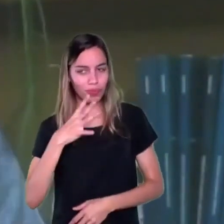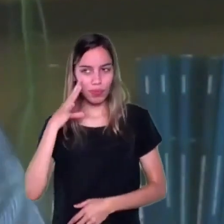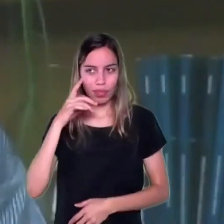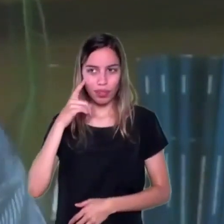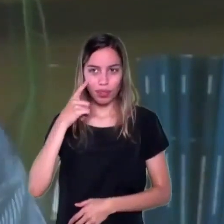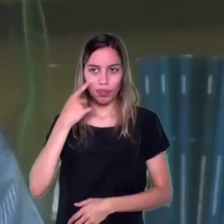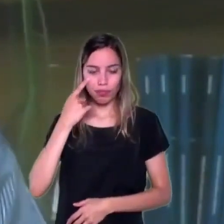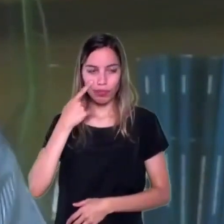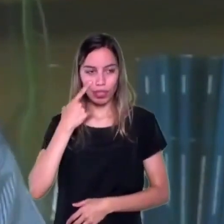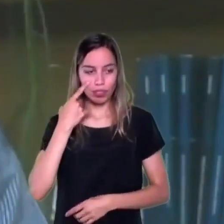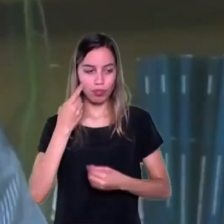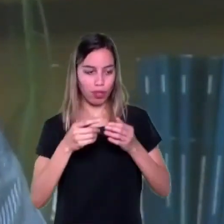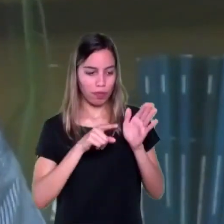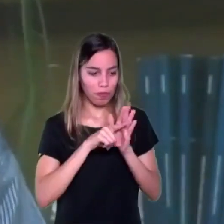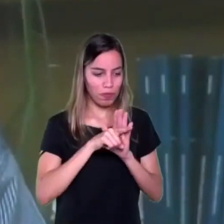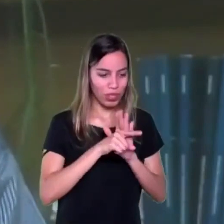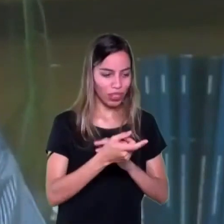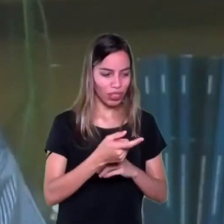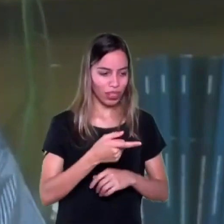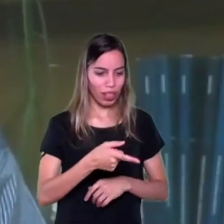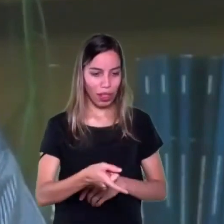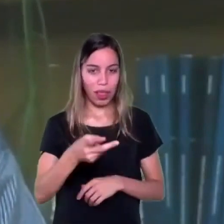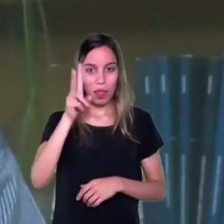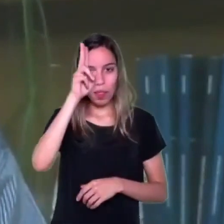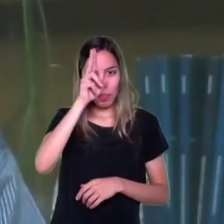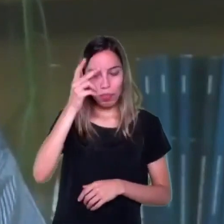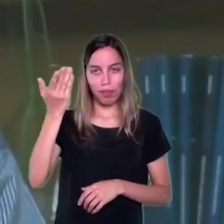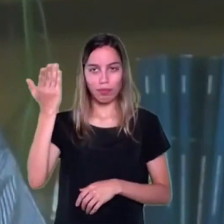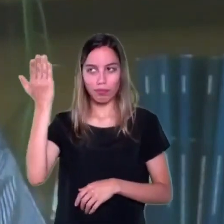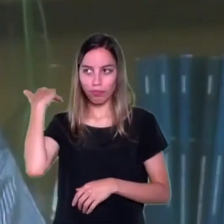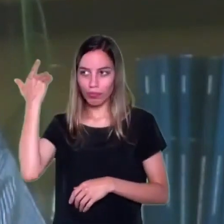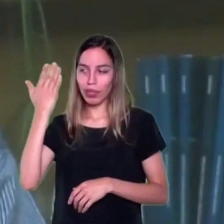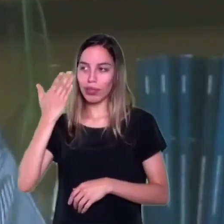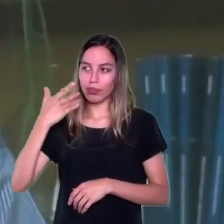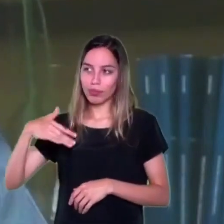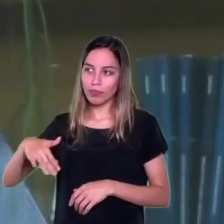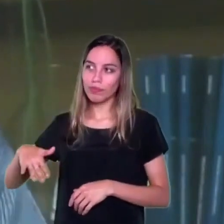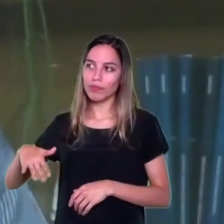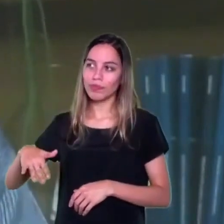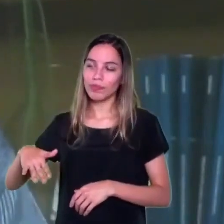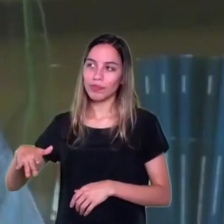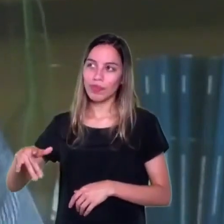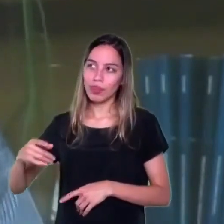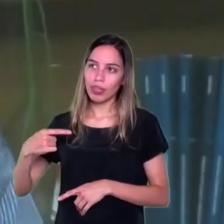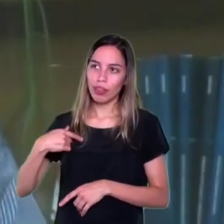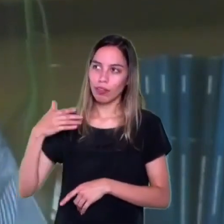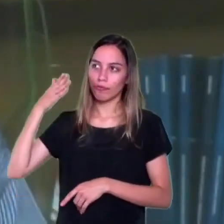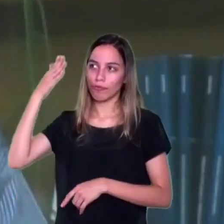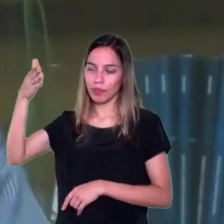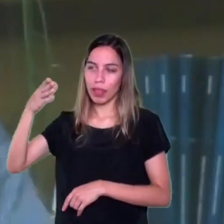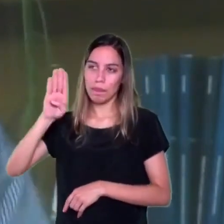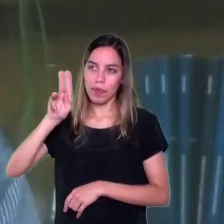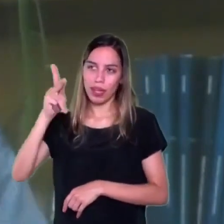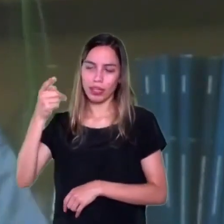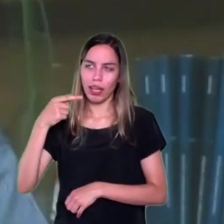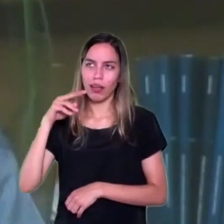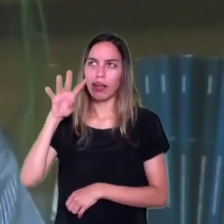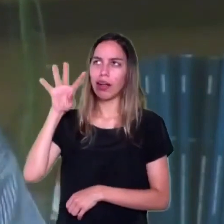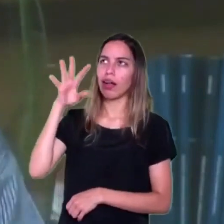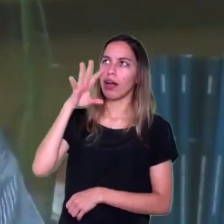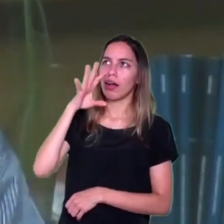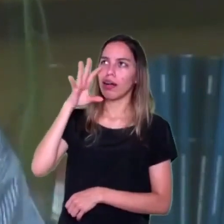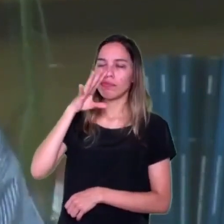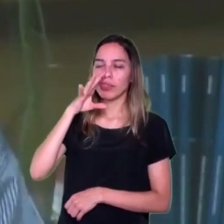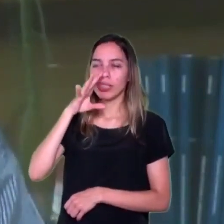bacana da minha juventude, que eu ia para Belo Horizonte e ficava apaixonado vendo os meus